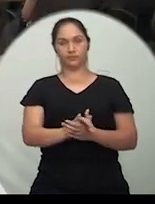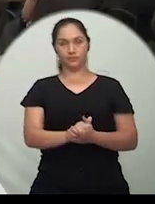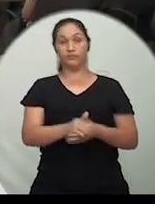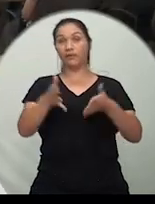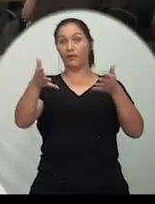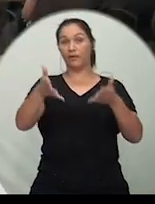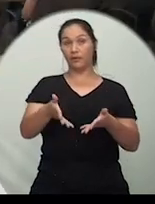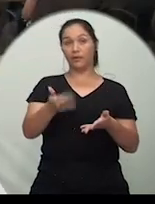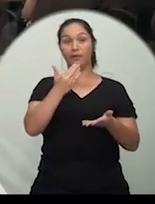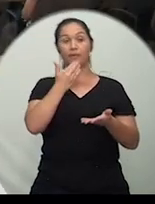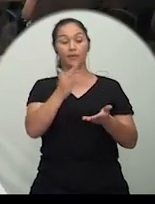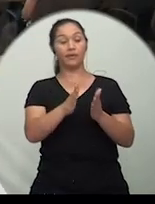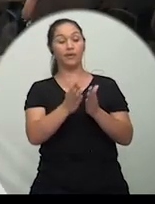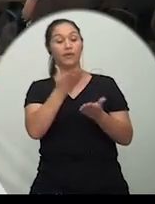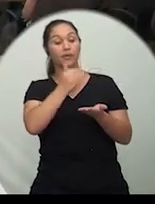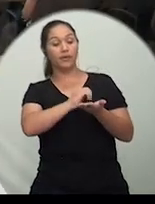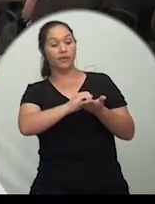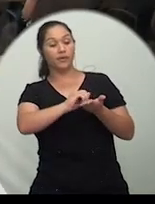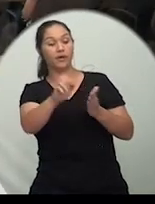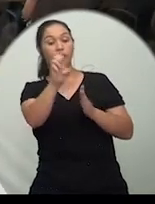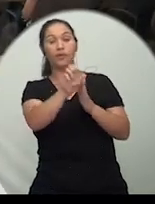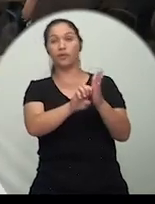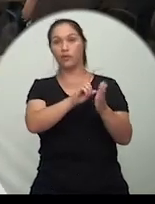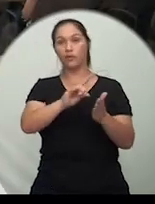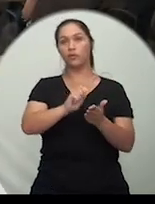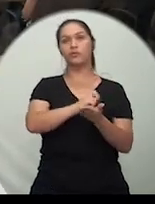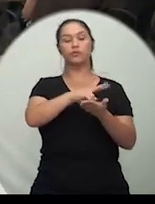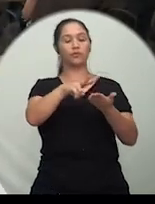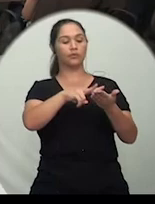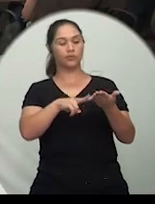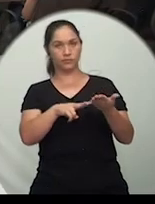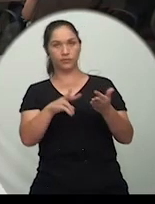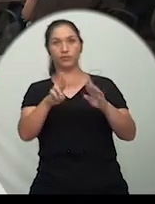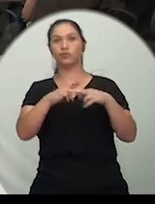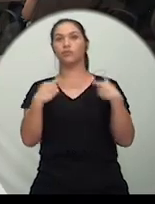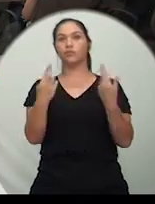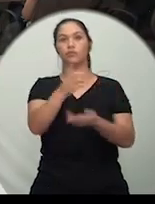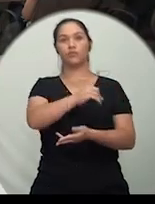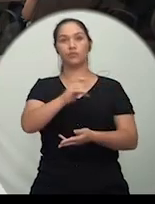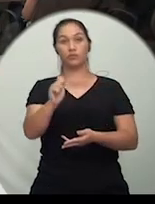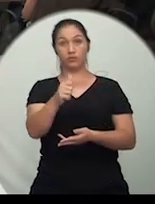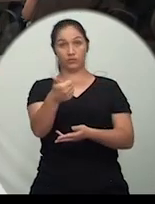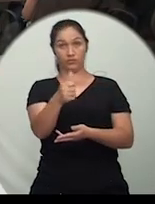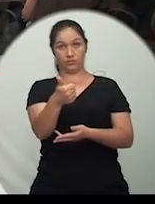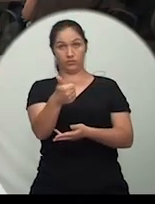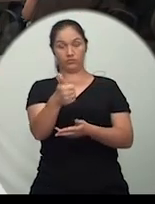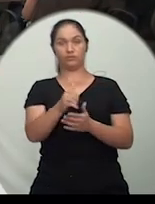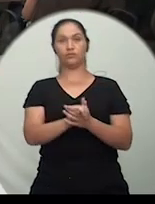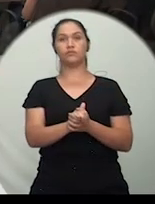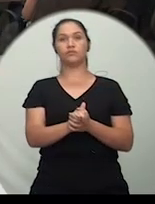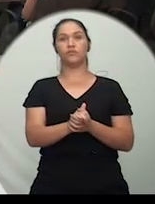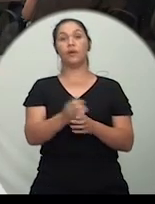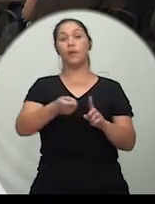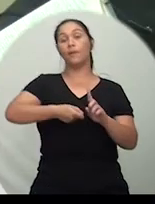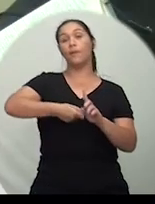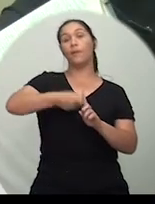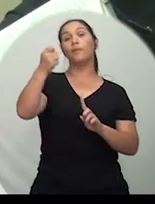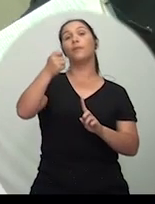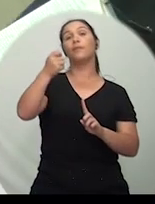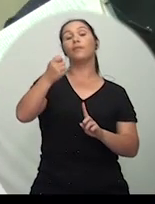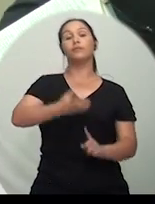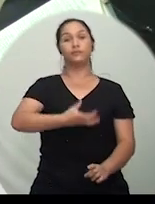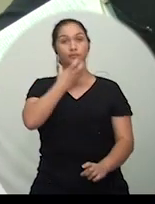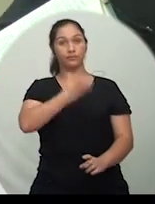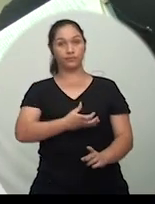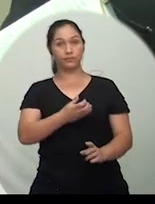Solicito agora para que faça a leitura do expediente. Sessão do dia 11 de dezembro de 2018.